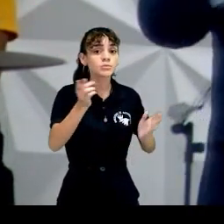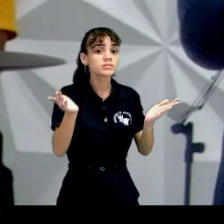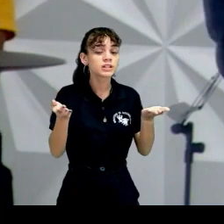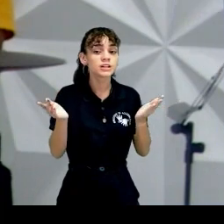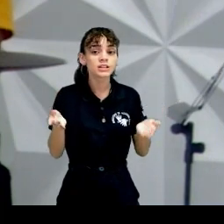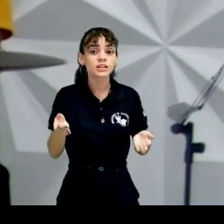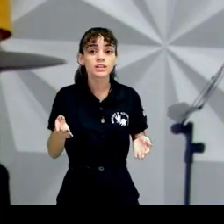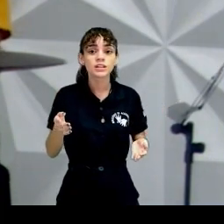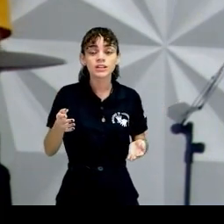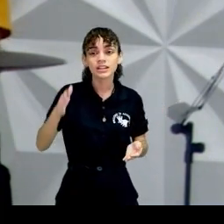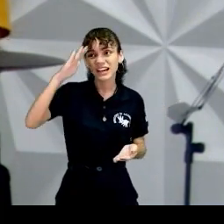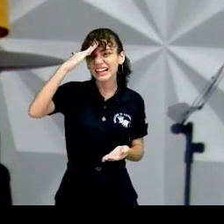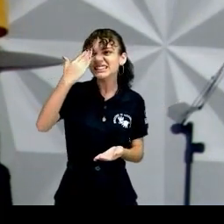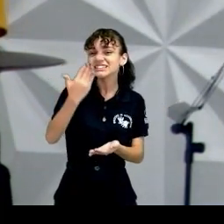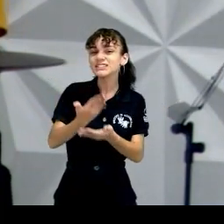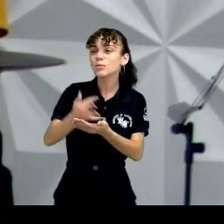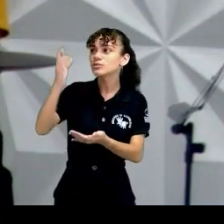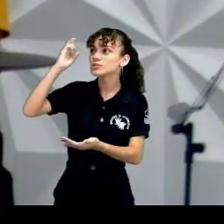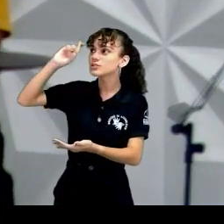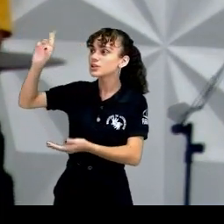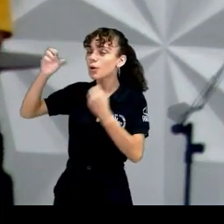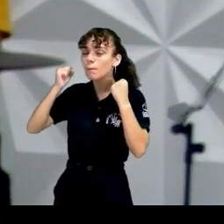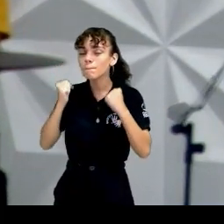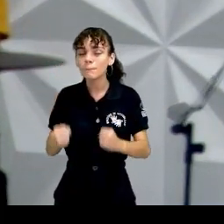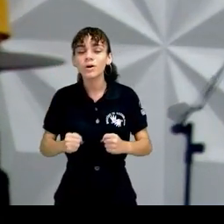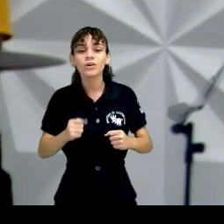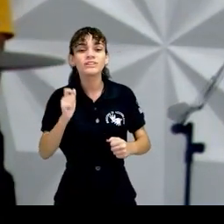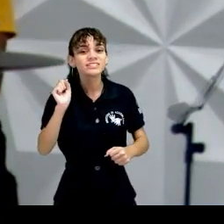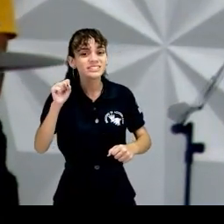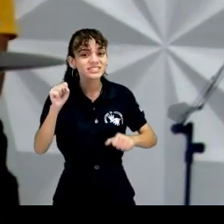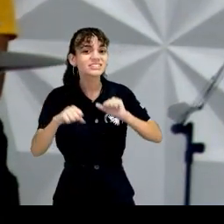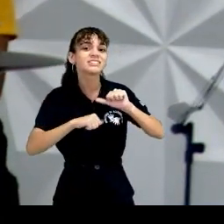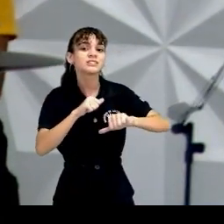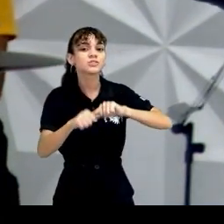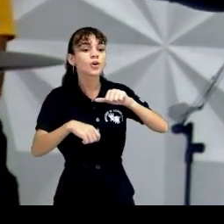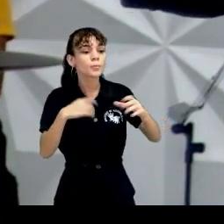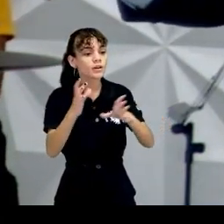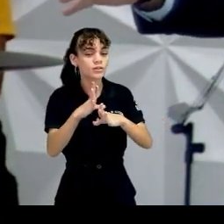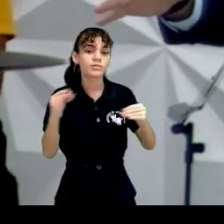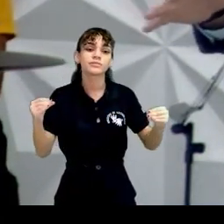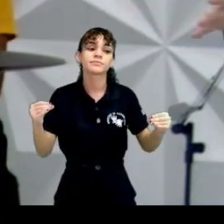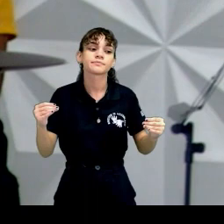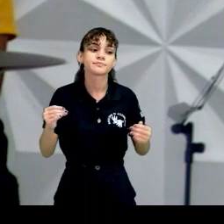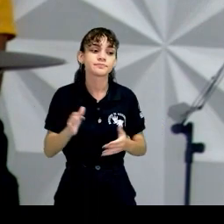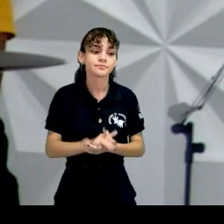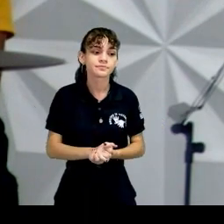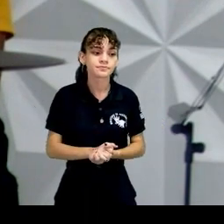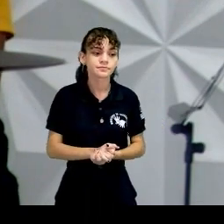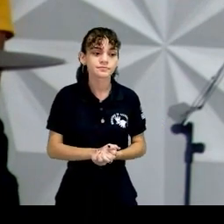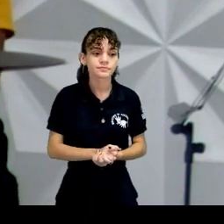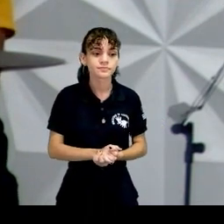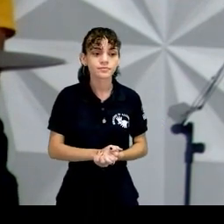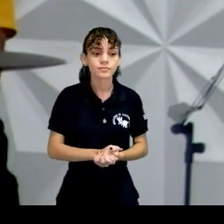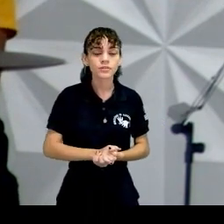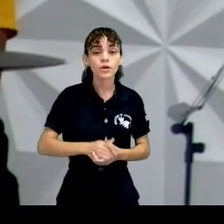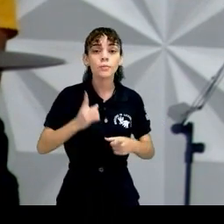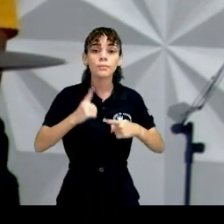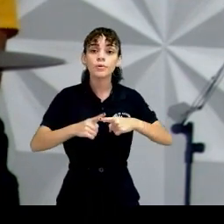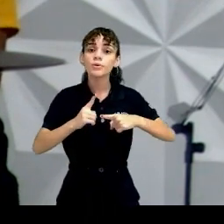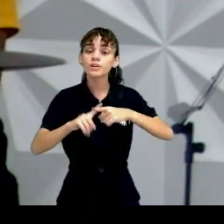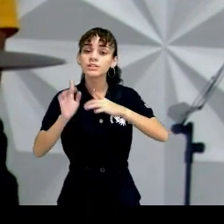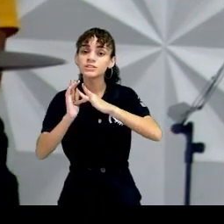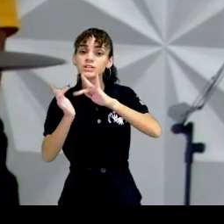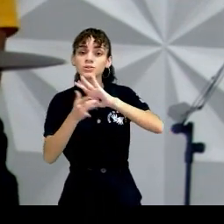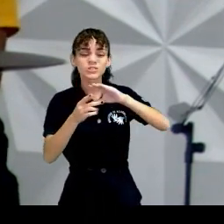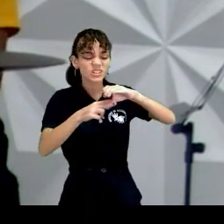cego, ele foi curado. O Senhor ressuscitou mortos, o Senhor curou endemoniados, nós só sairemos daqui depois